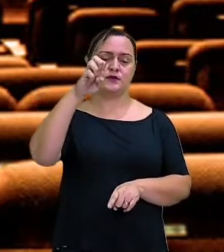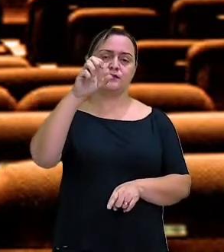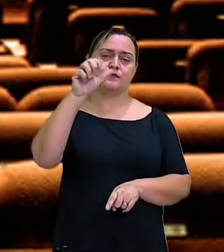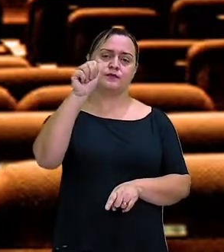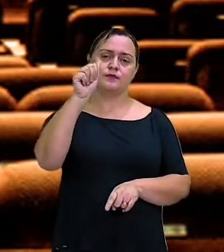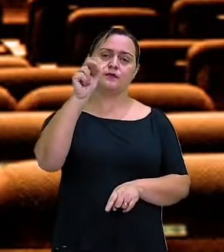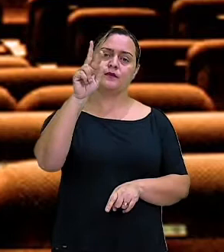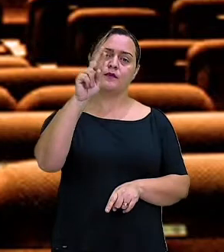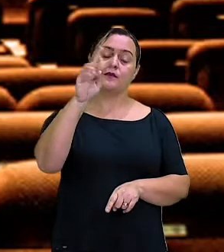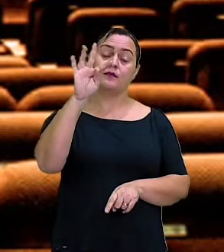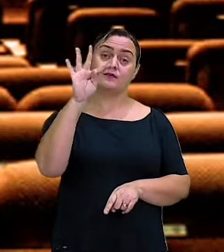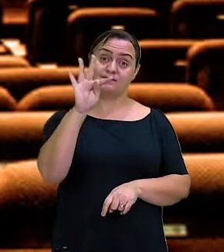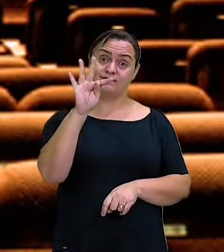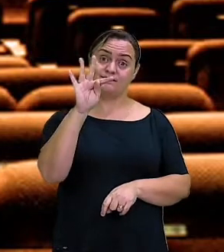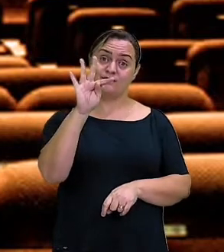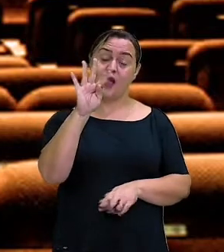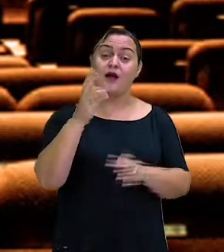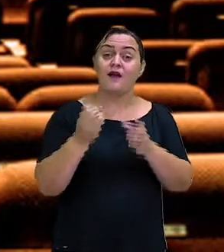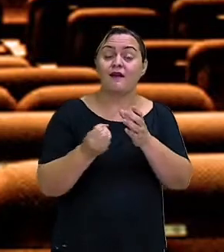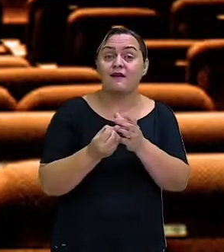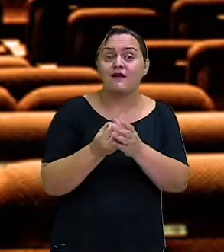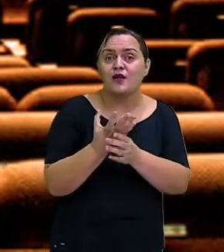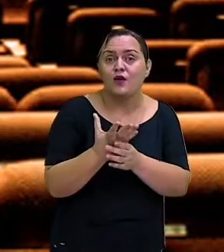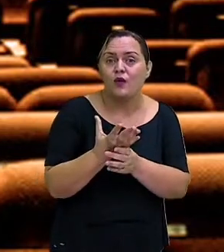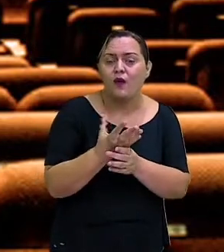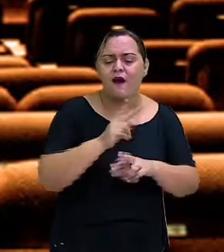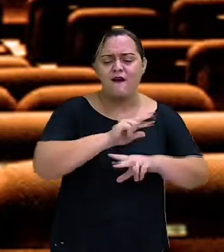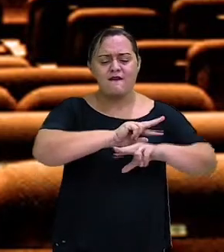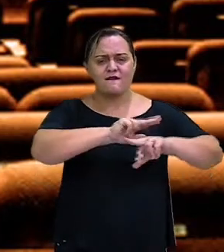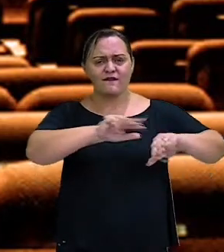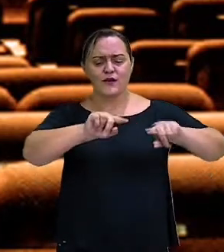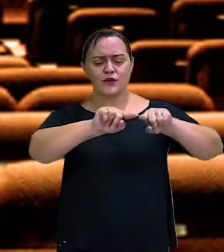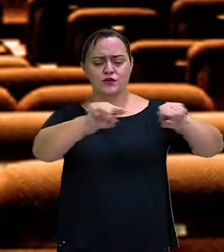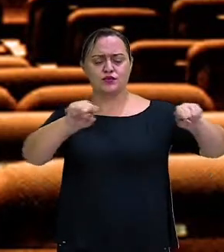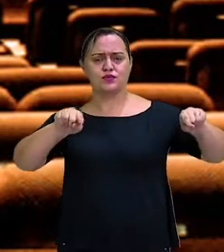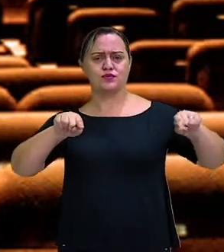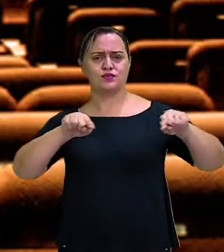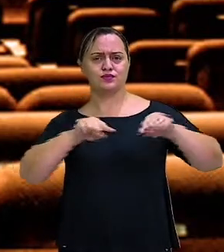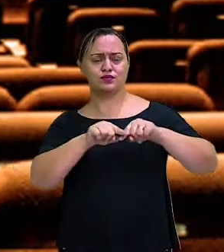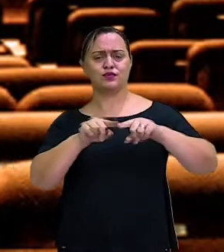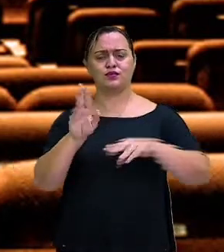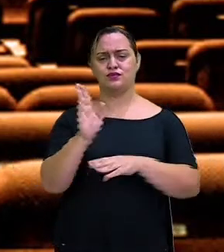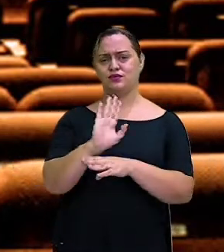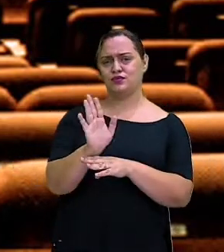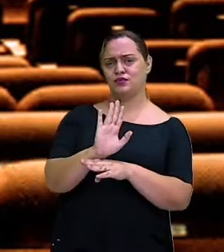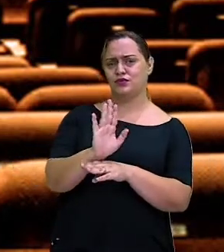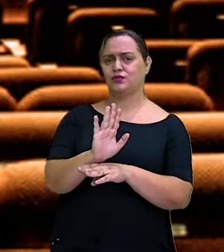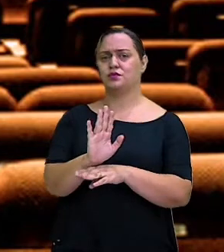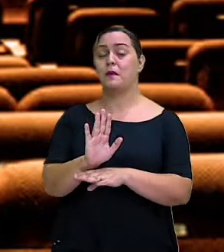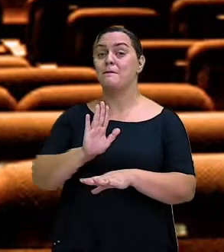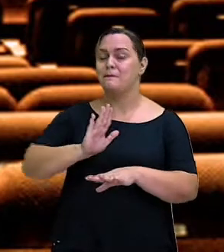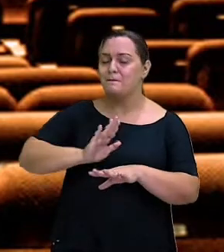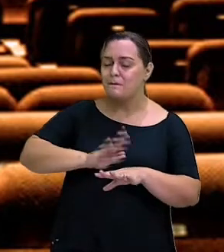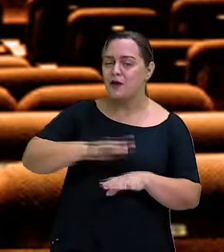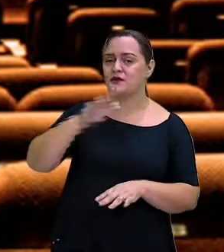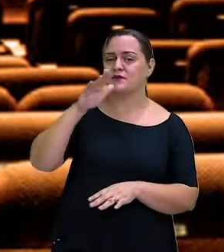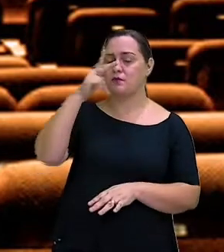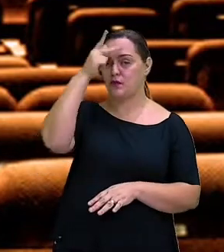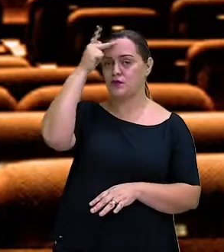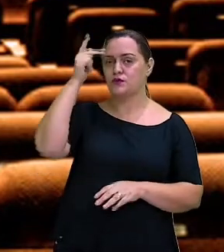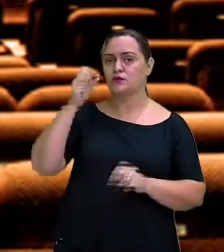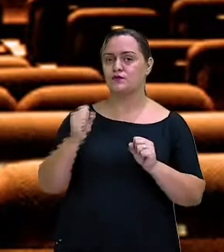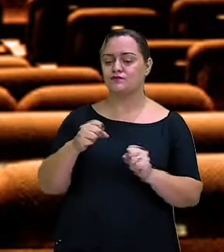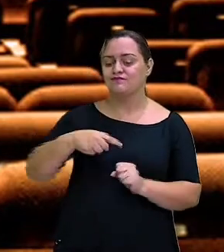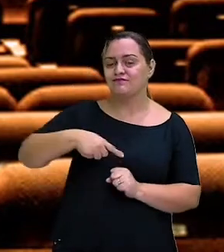que o público tivesse mais opções para assistir, para se divertir, diferentes filmes,